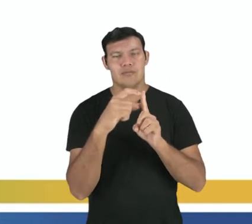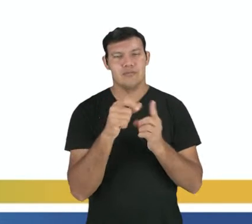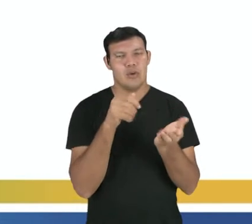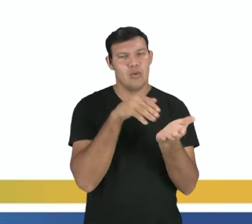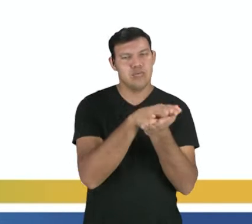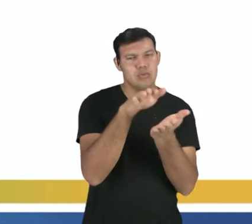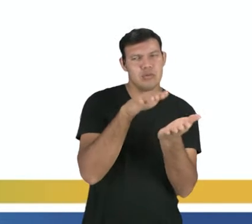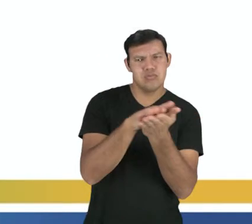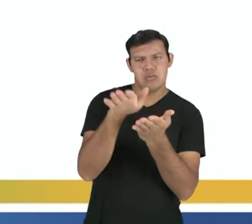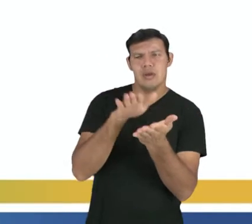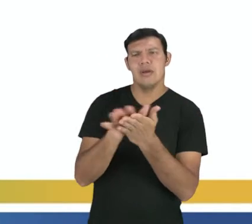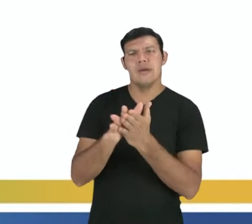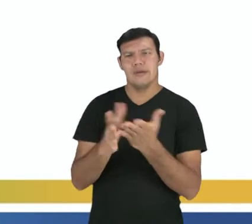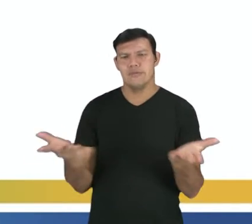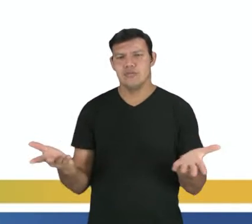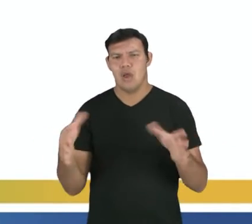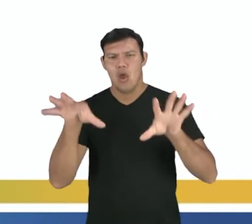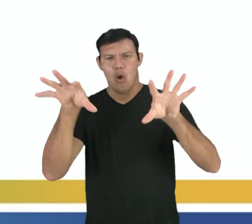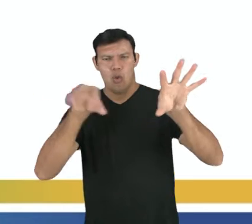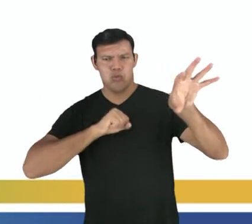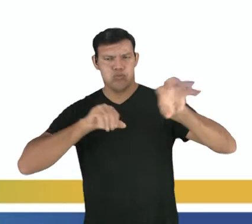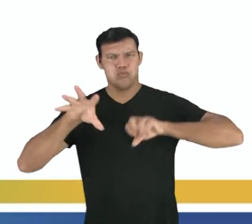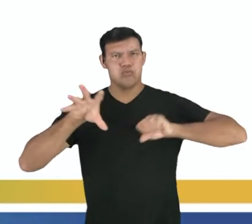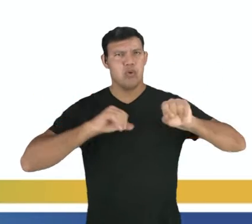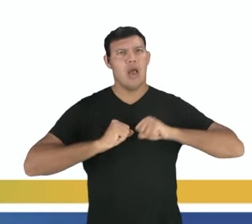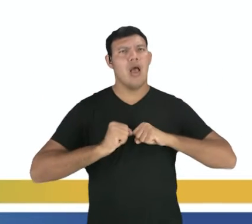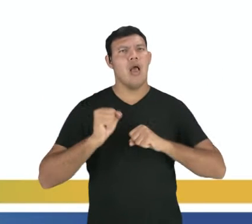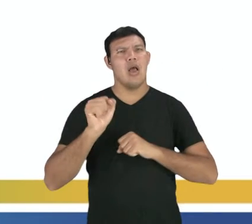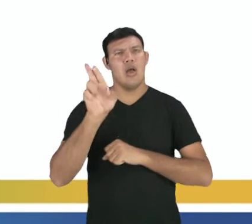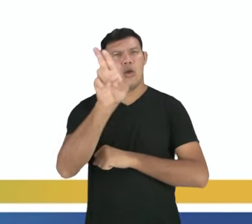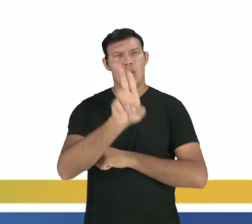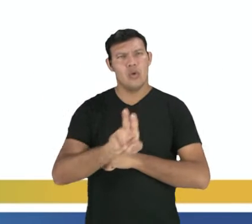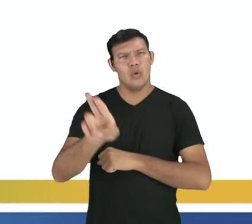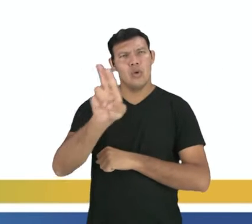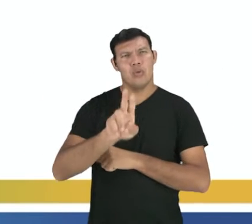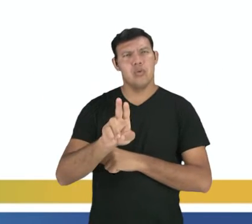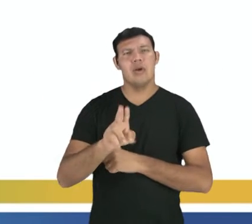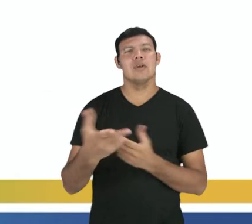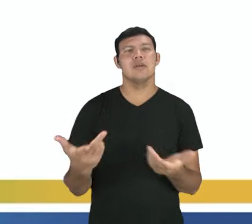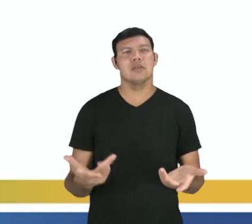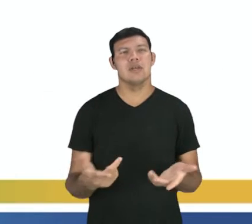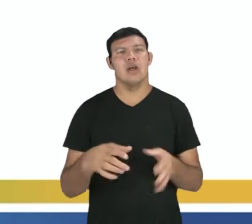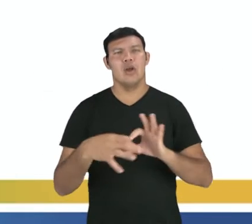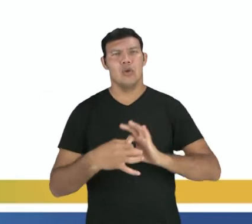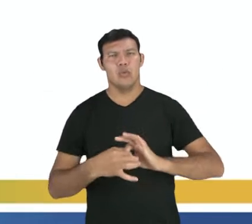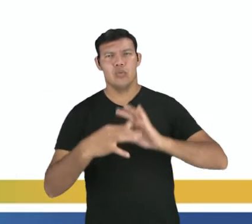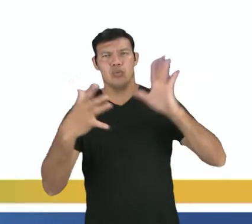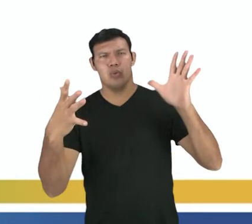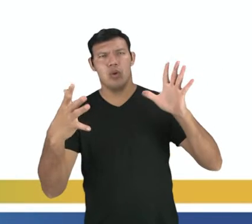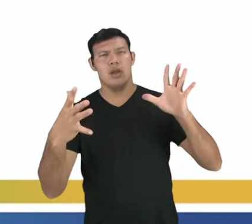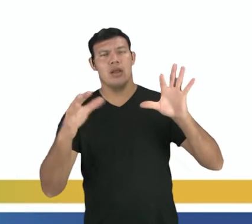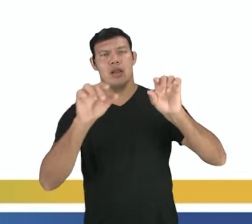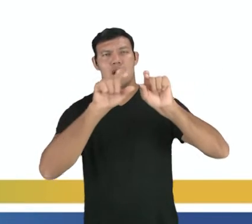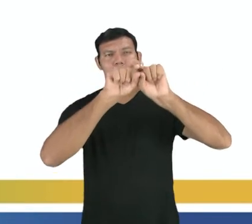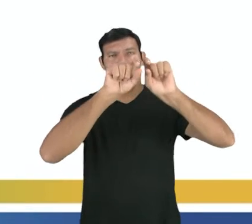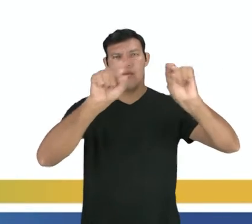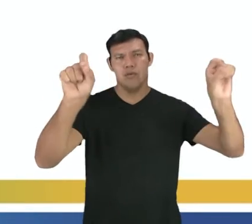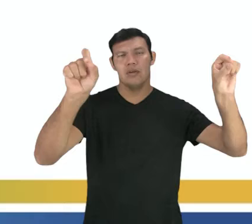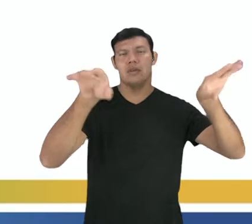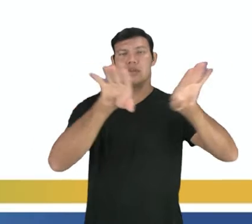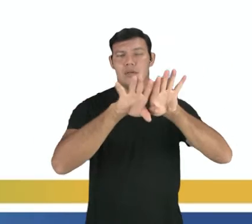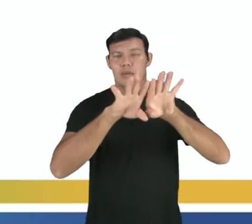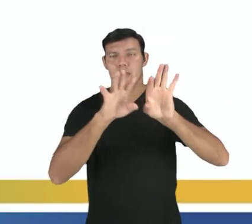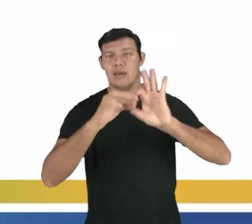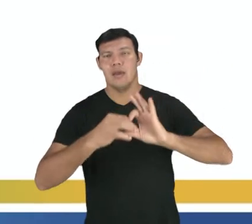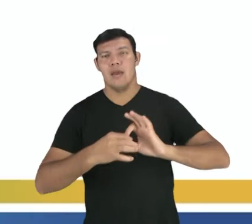folhetins, consumir, né? Uso de versos livres e versos brancos dentro da poesia, né, dentro do